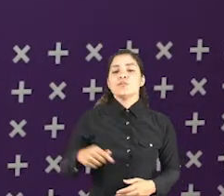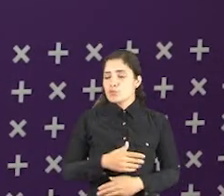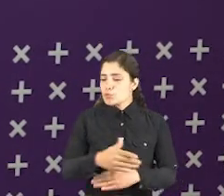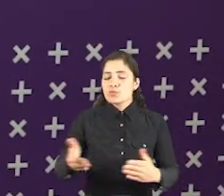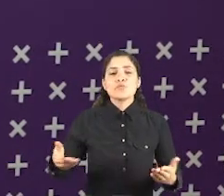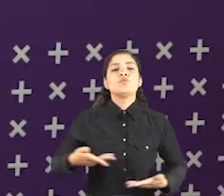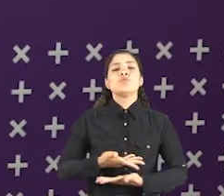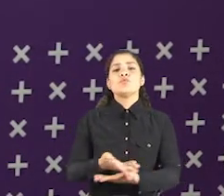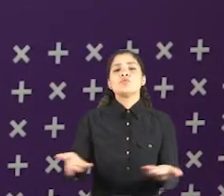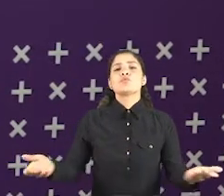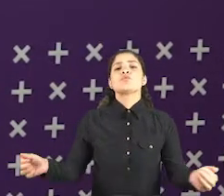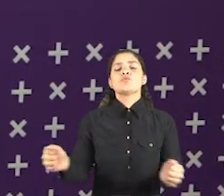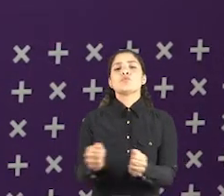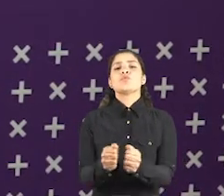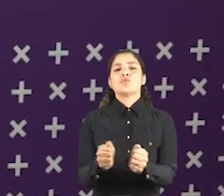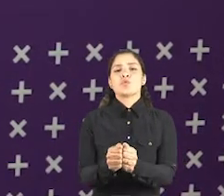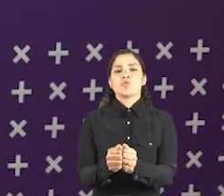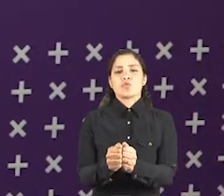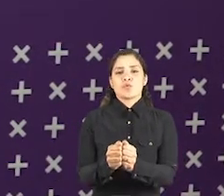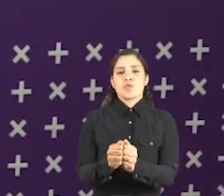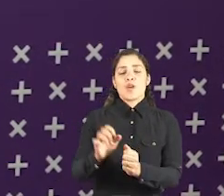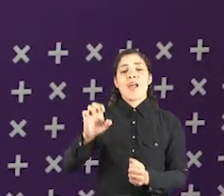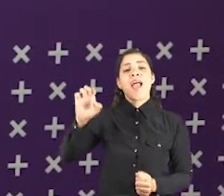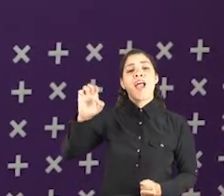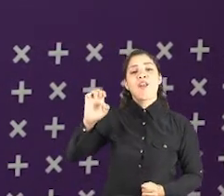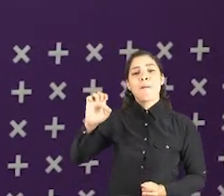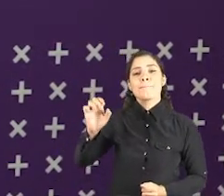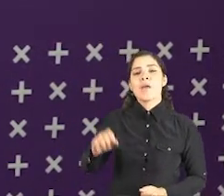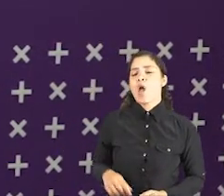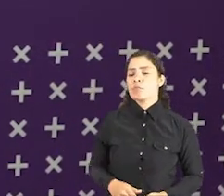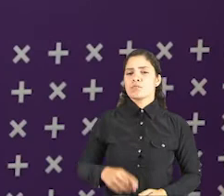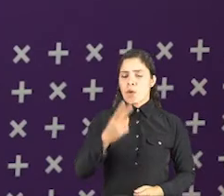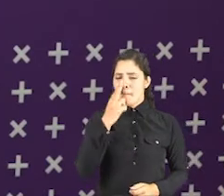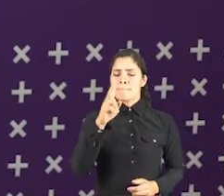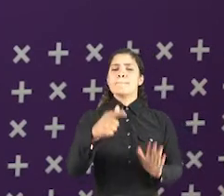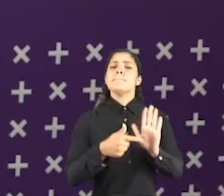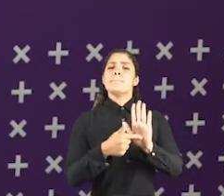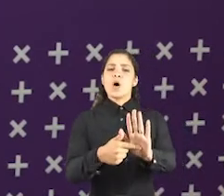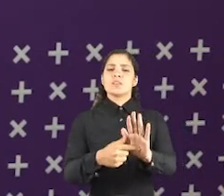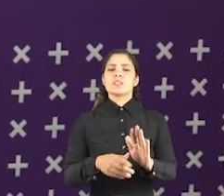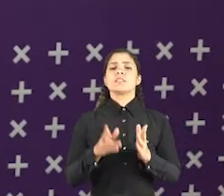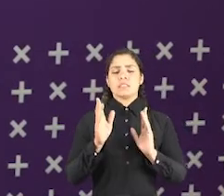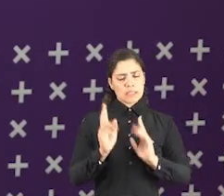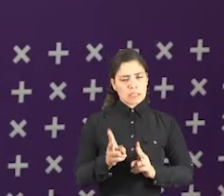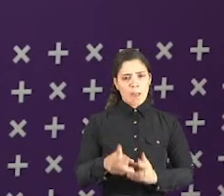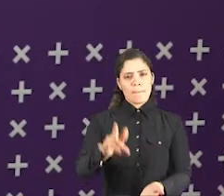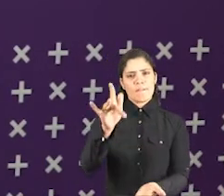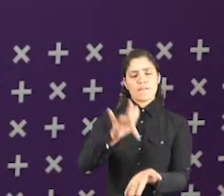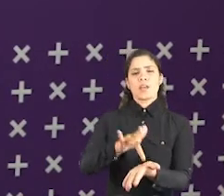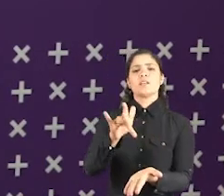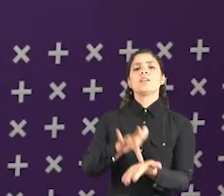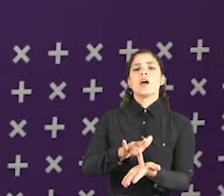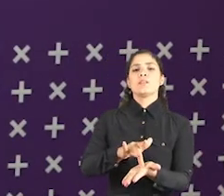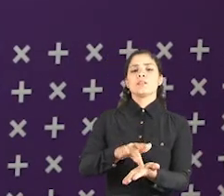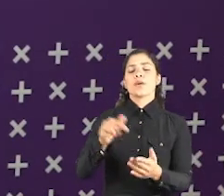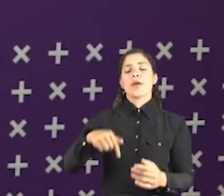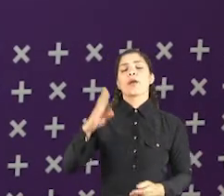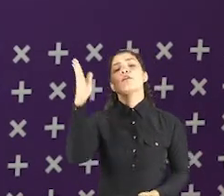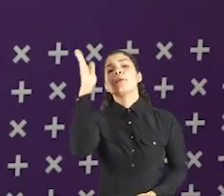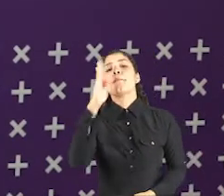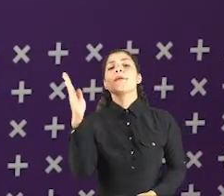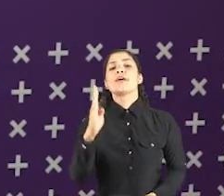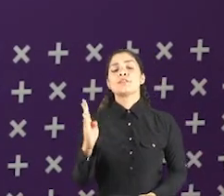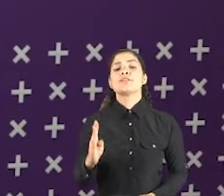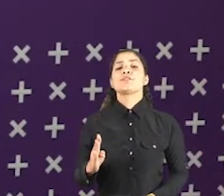transparência há muitos anos no país como o nosso que ainda se depara com questões relacionadas à corrupção por exemplo Como é